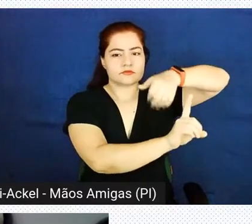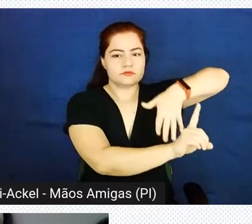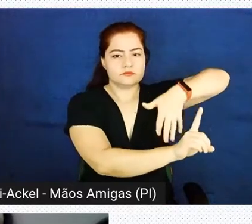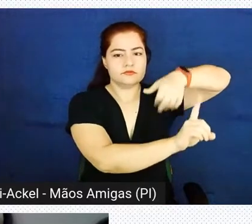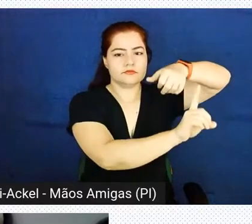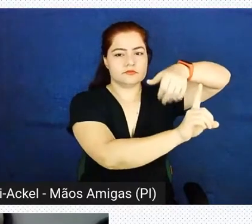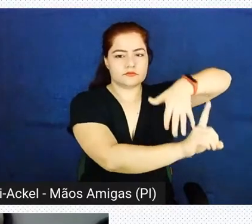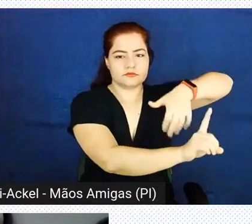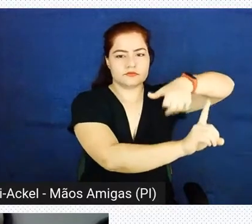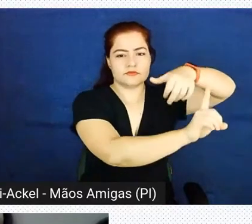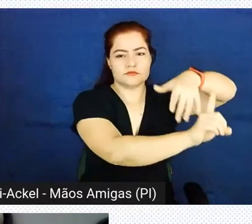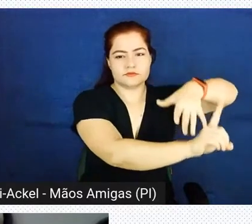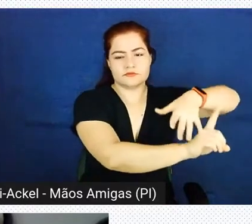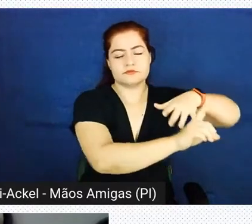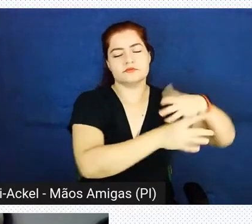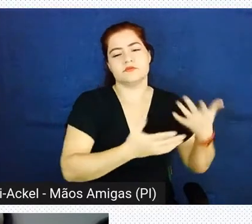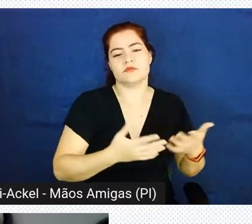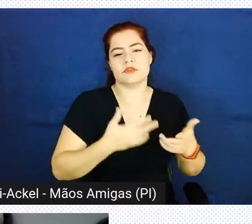enriquecedoras,